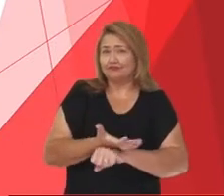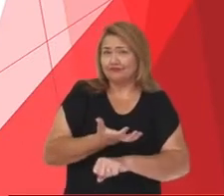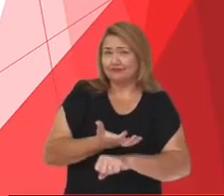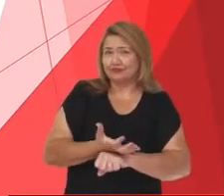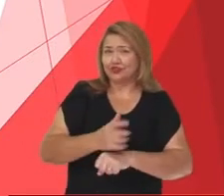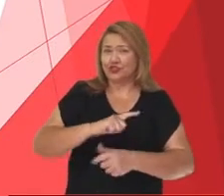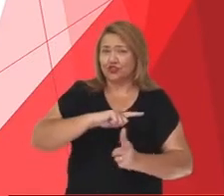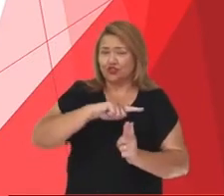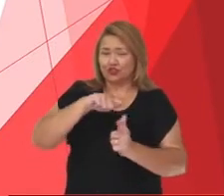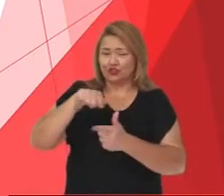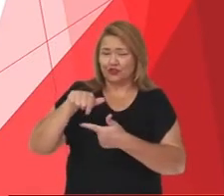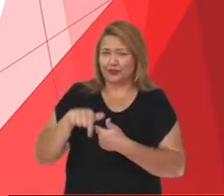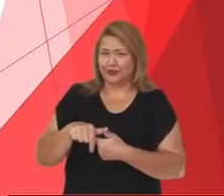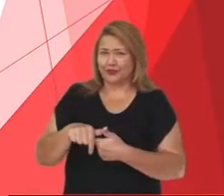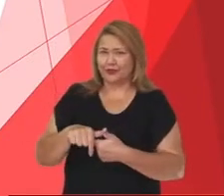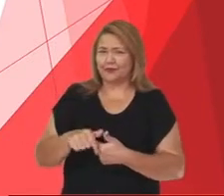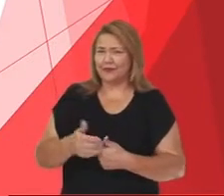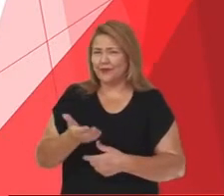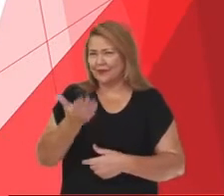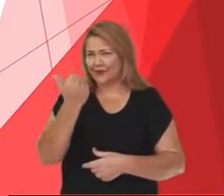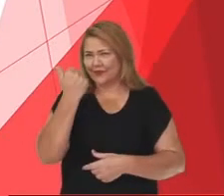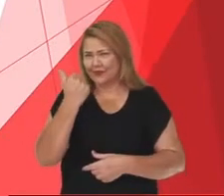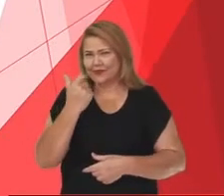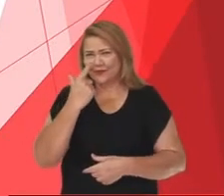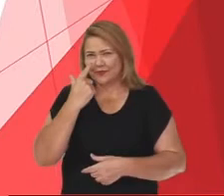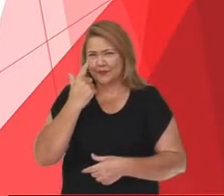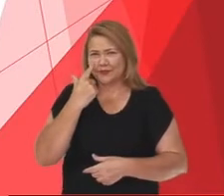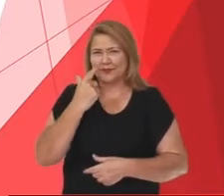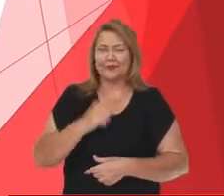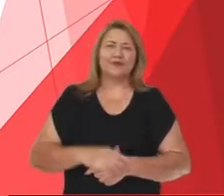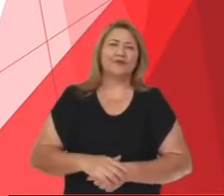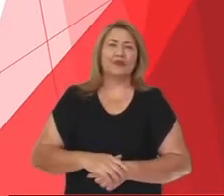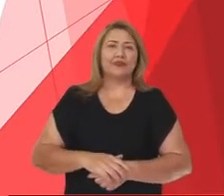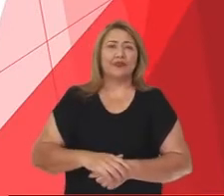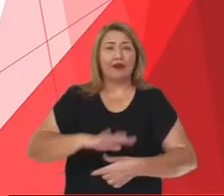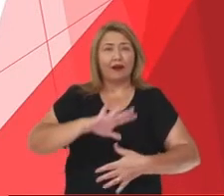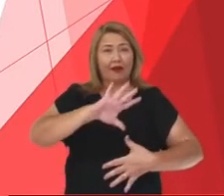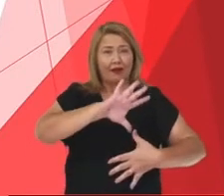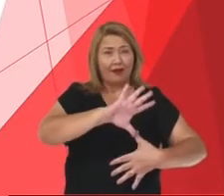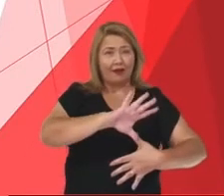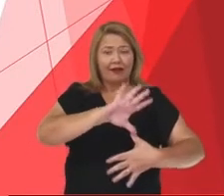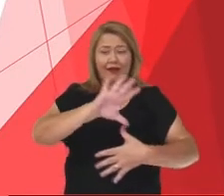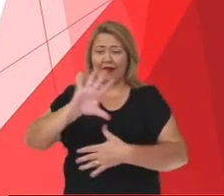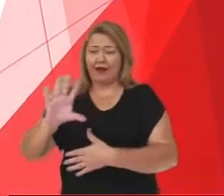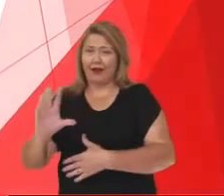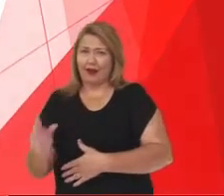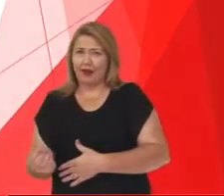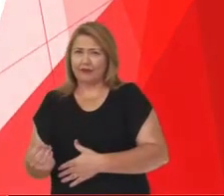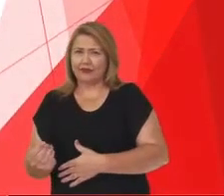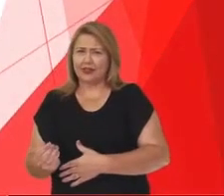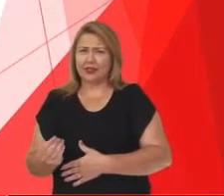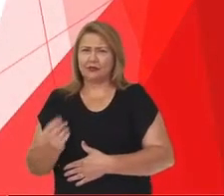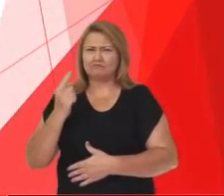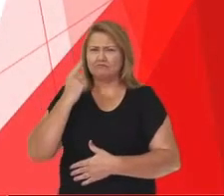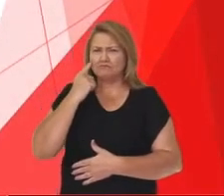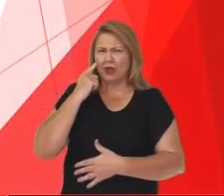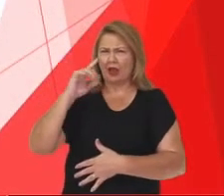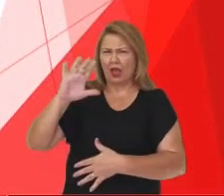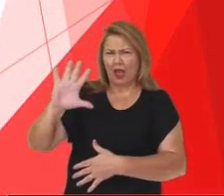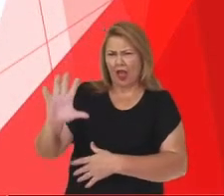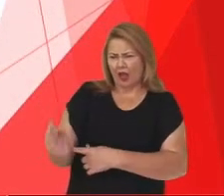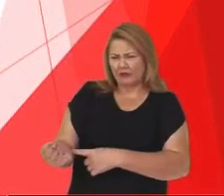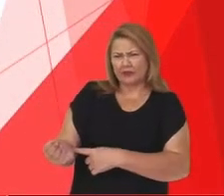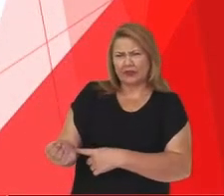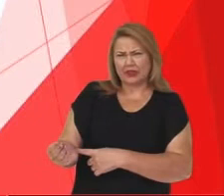geografia, beleza? Irmãozinho, se liga aí, ó. A África e a América, professor,